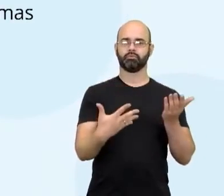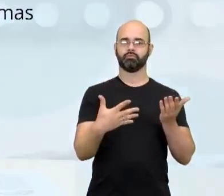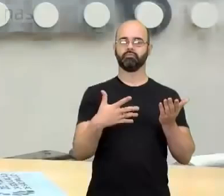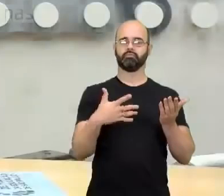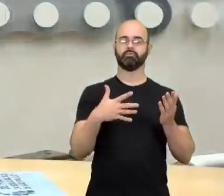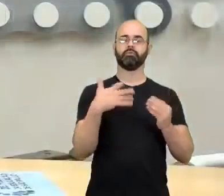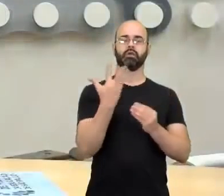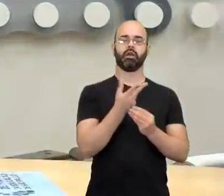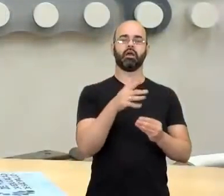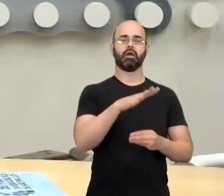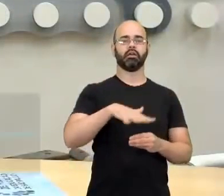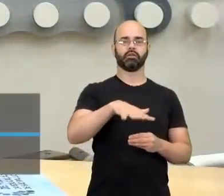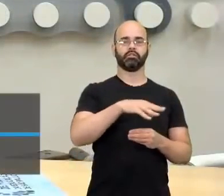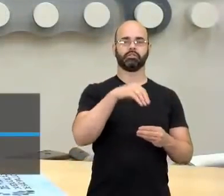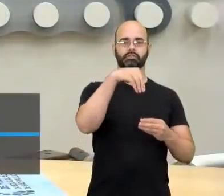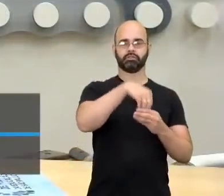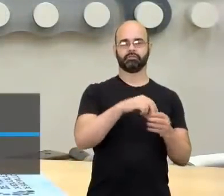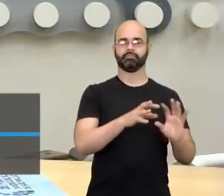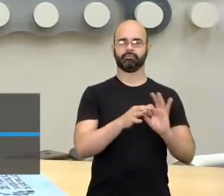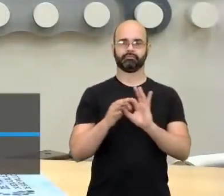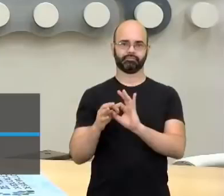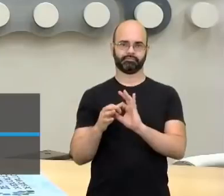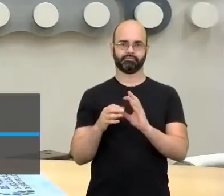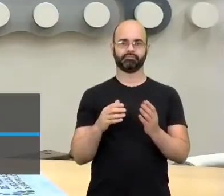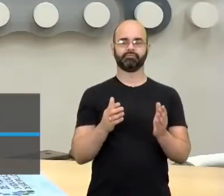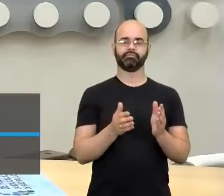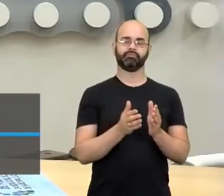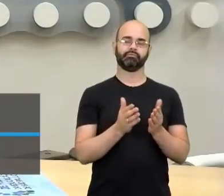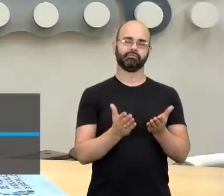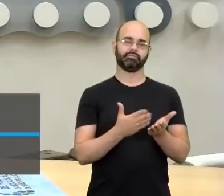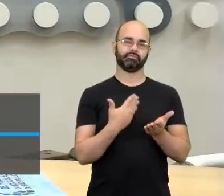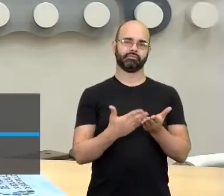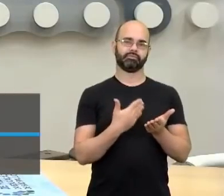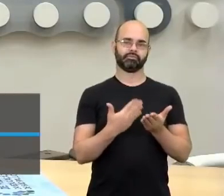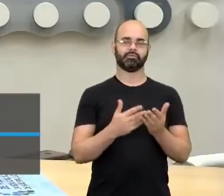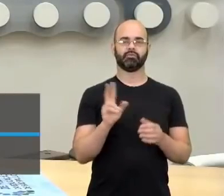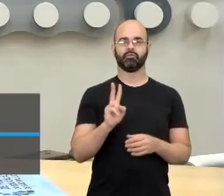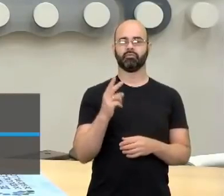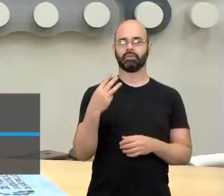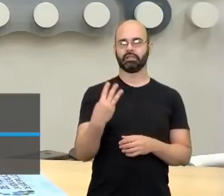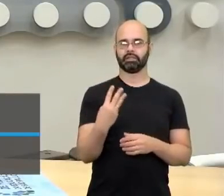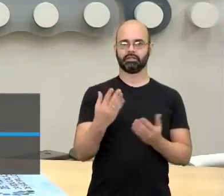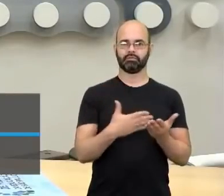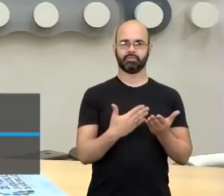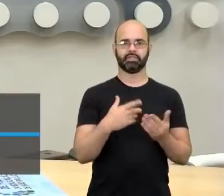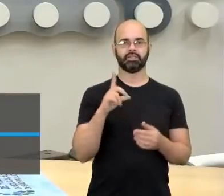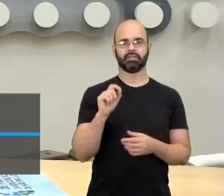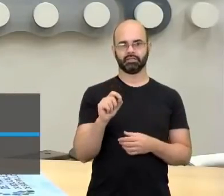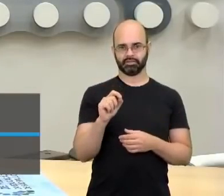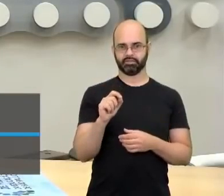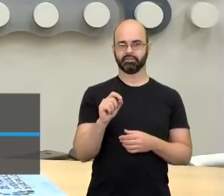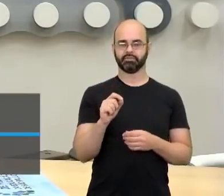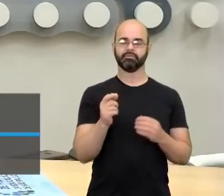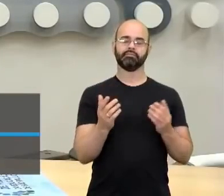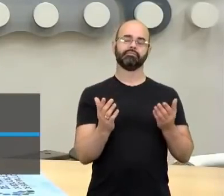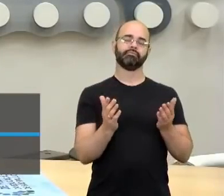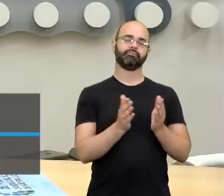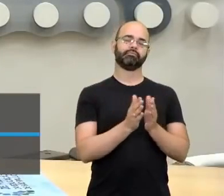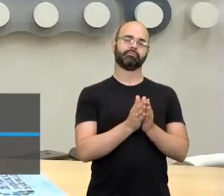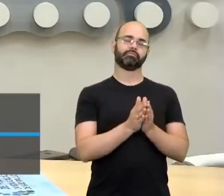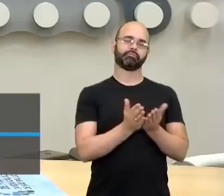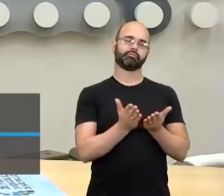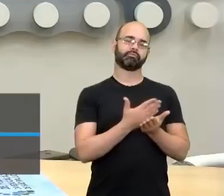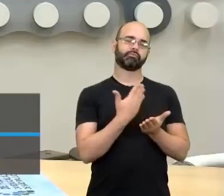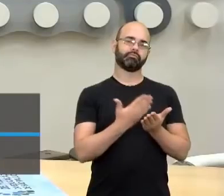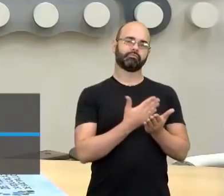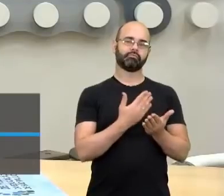arte. Então, essas atividades, elas estão na página do caderno volume 3, página 10. Então, assim, no caderno vocês têm apenas